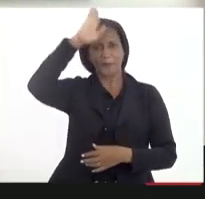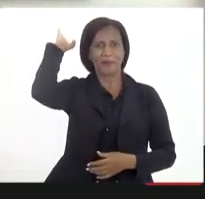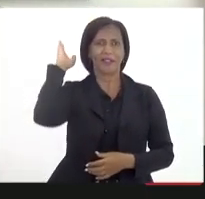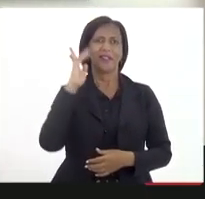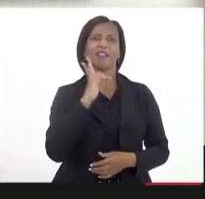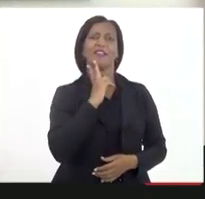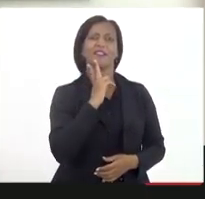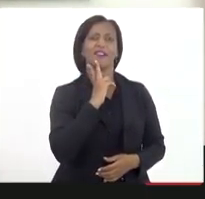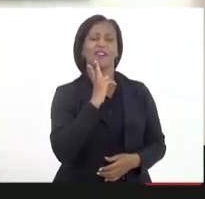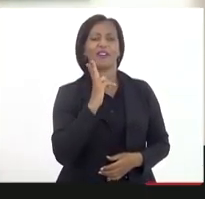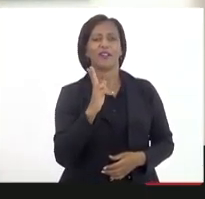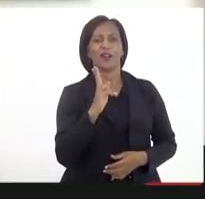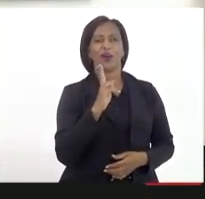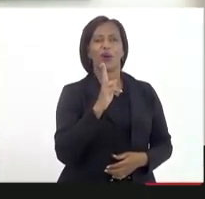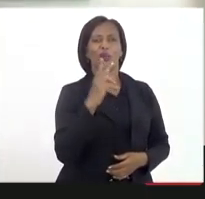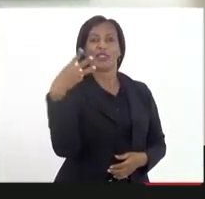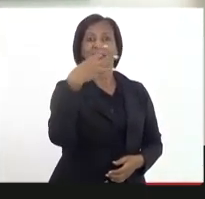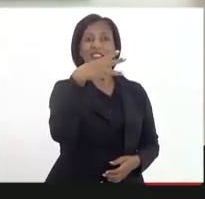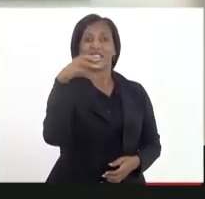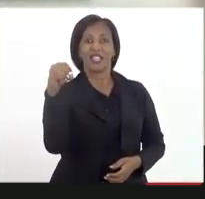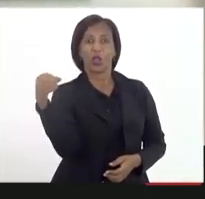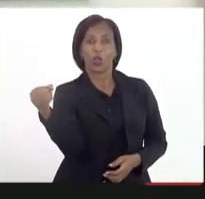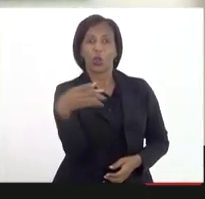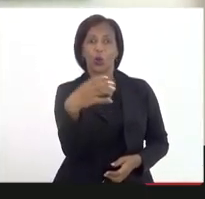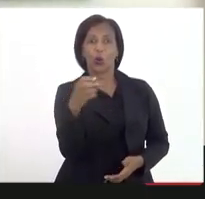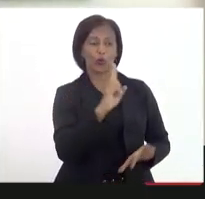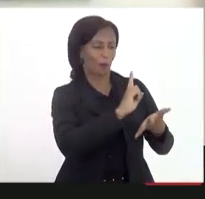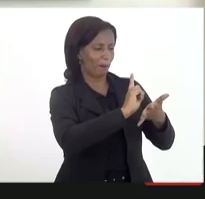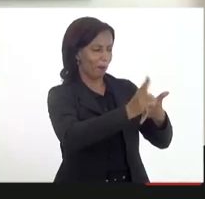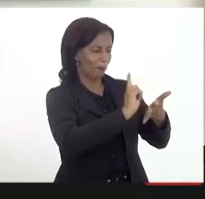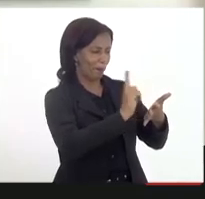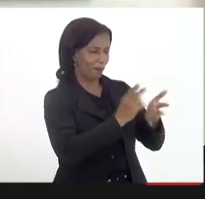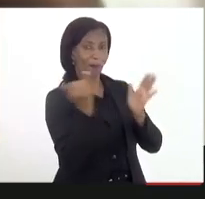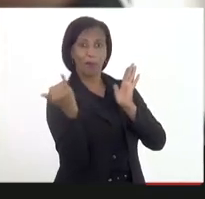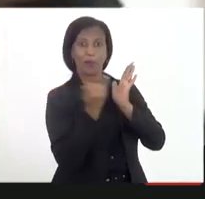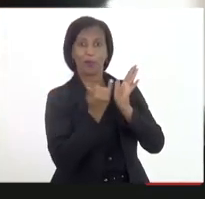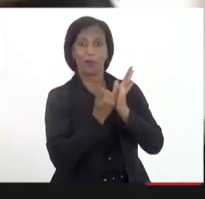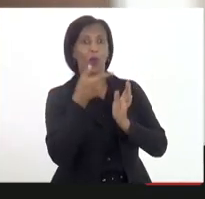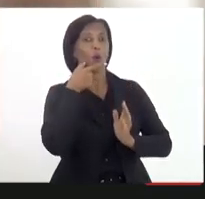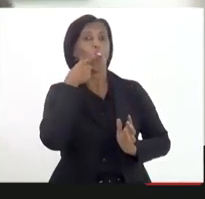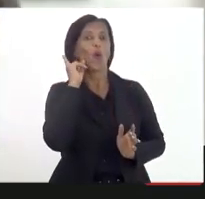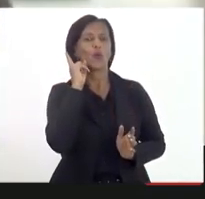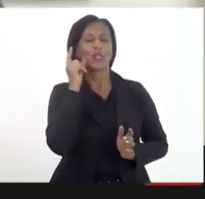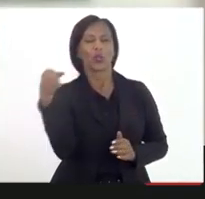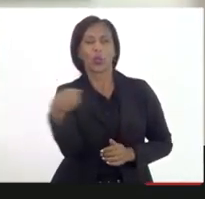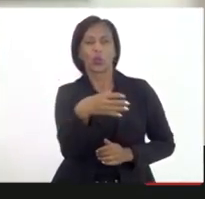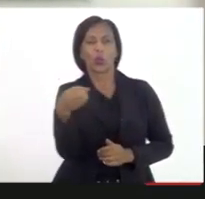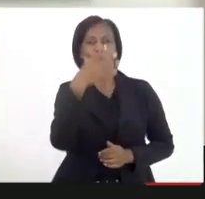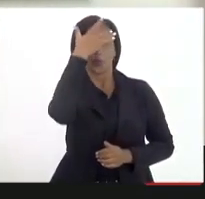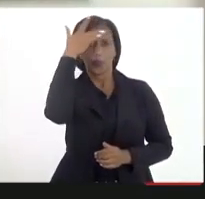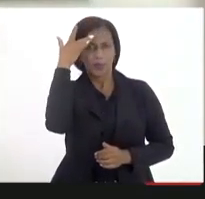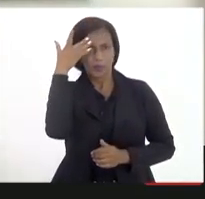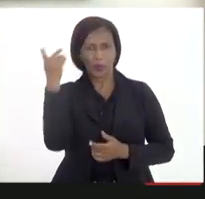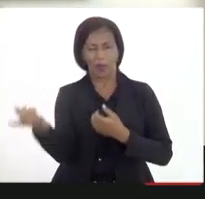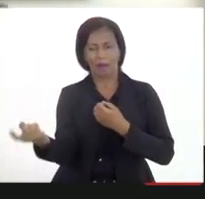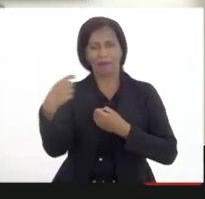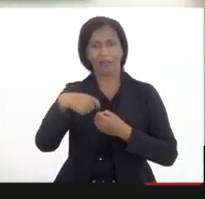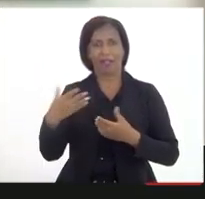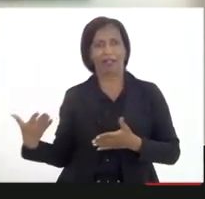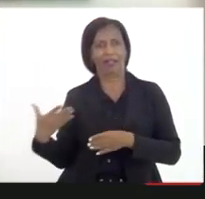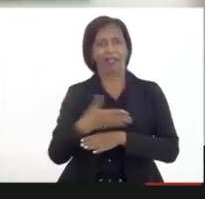convocação de 300 novos é Bombeiros Militares em respeito o concurso público uma